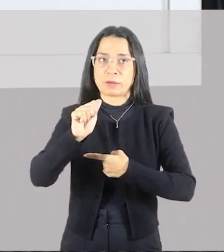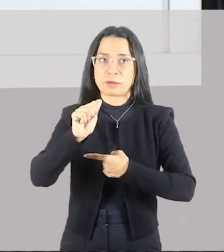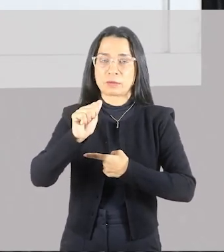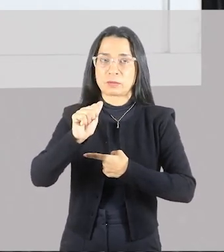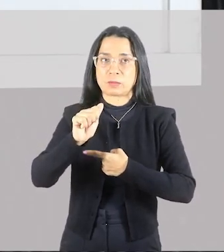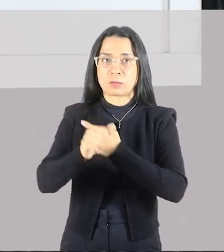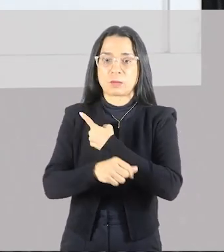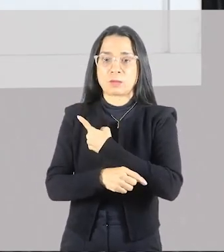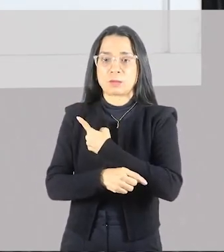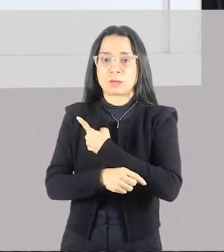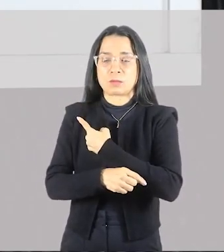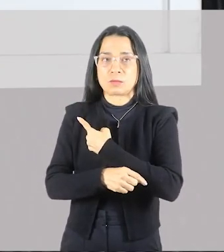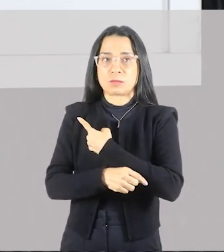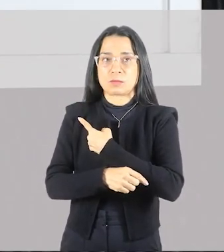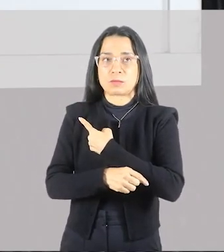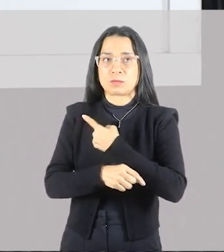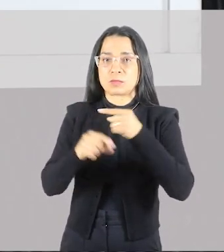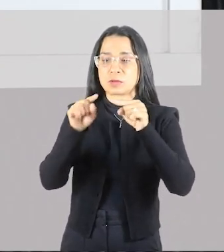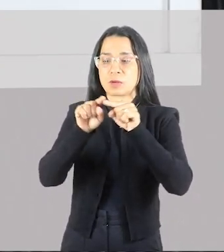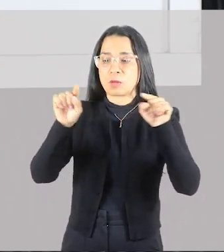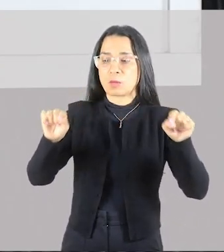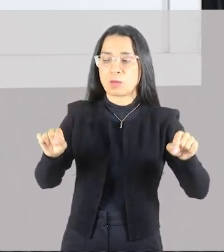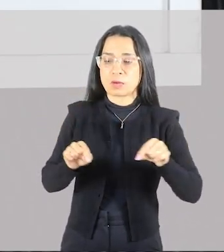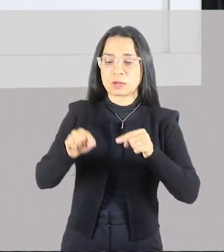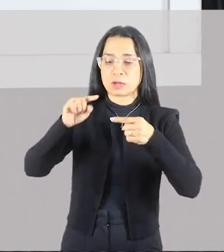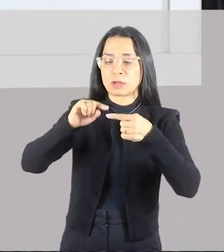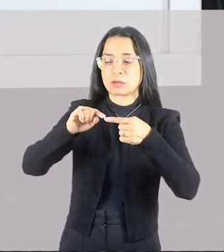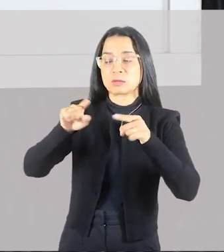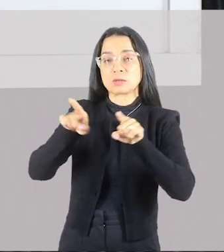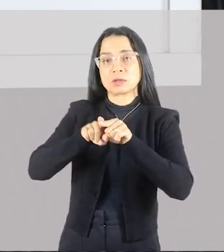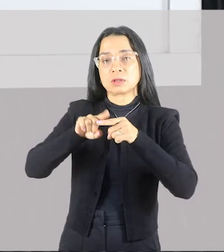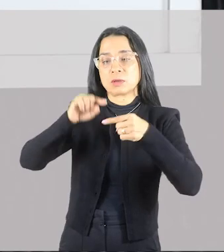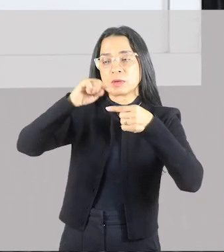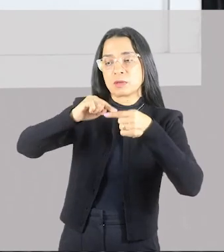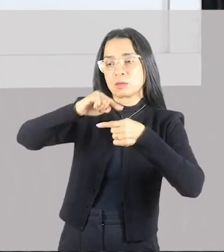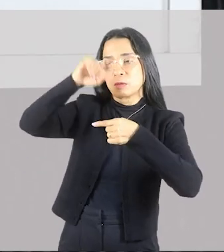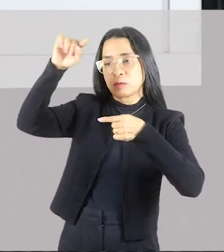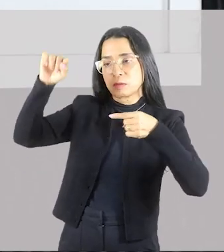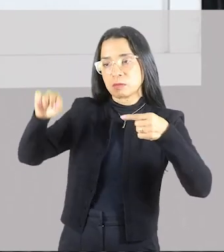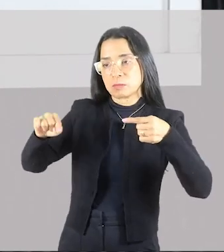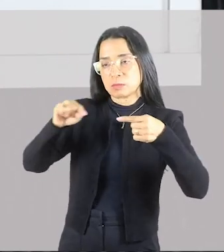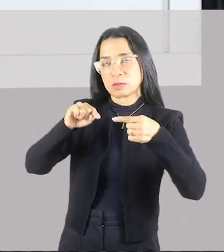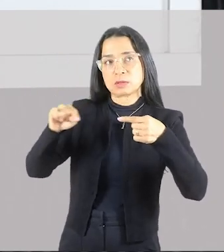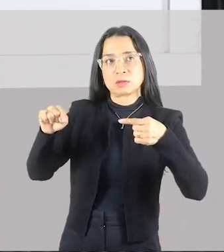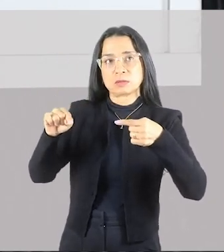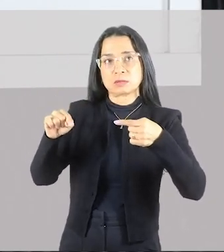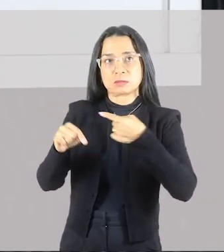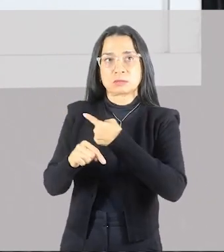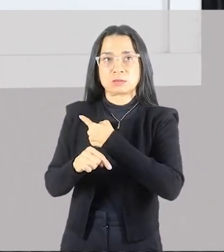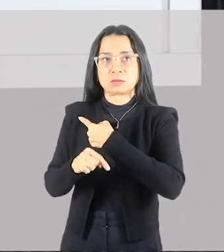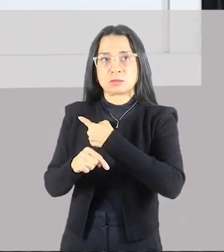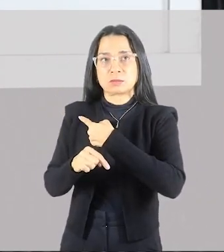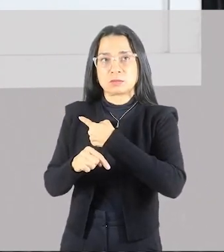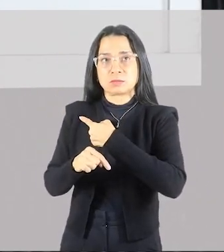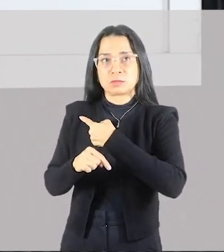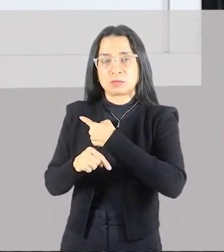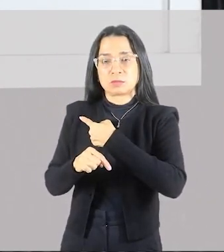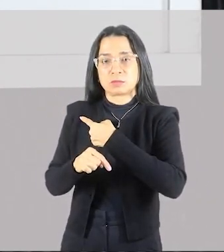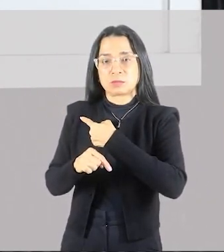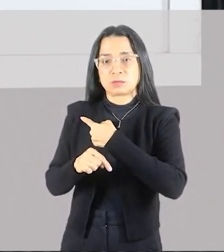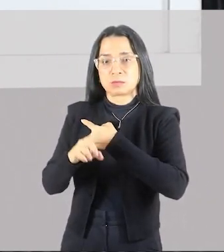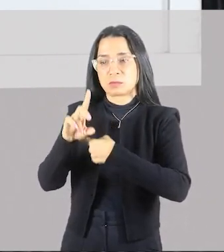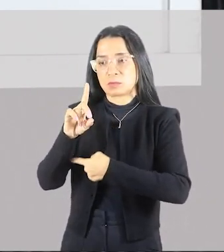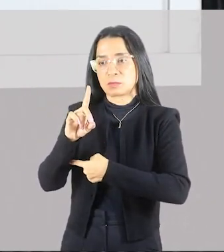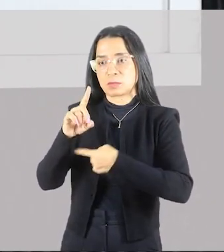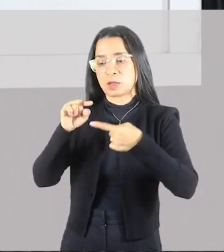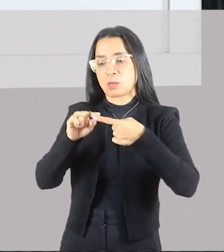quadrado e desse semicírculo. Como ele fala que esse aqui tangencia, quer dizer que bem aqui, ó, é o diâmetro da